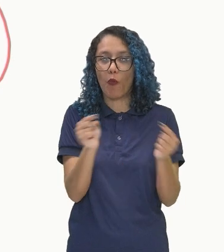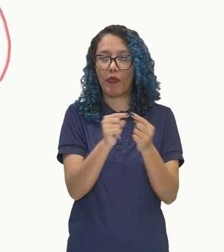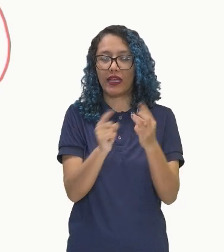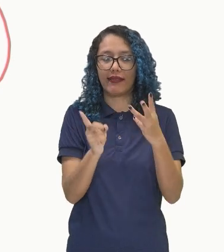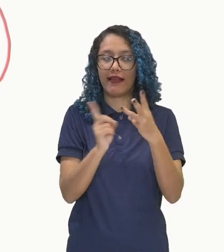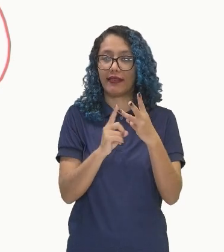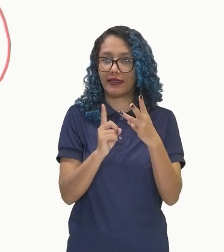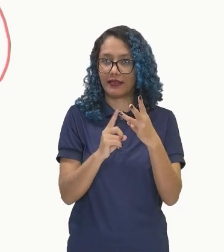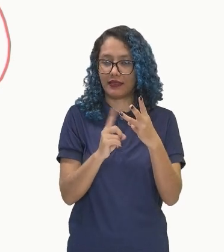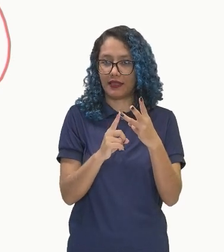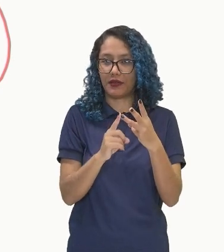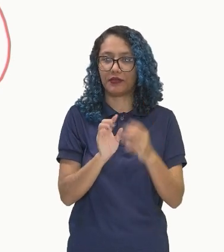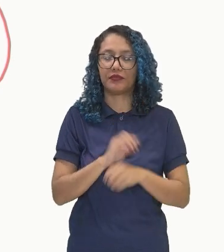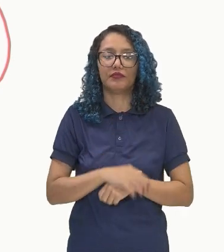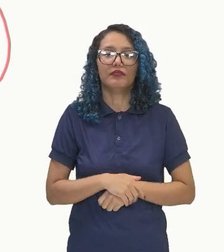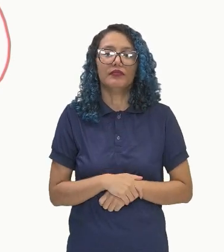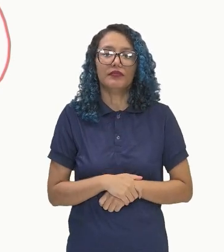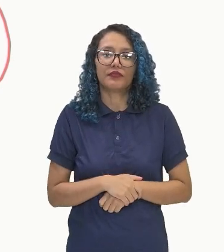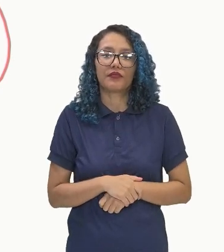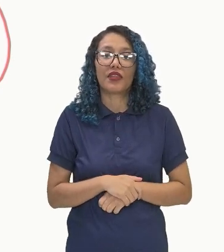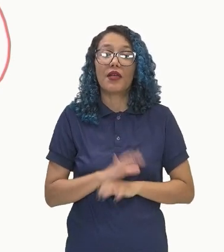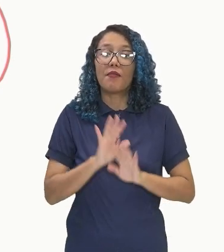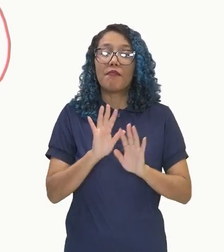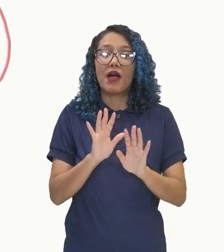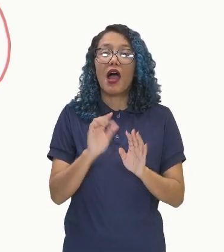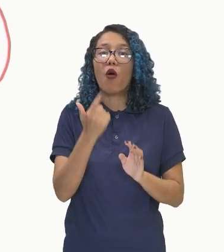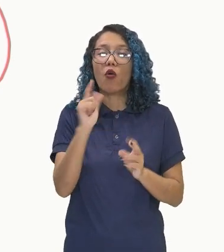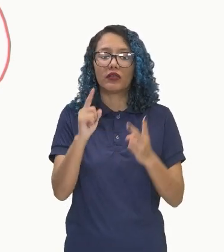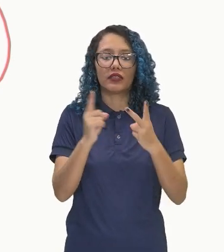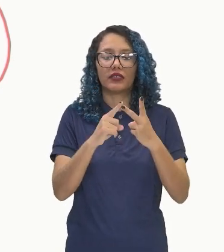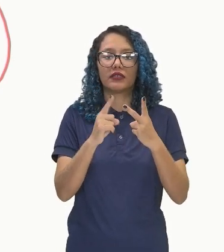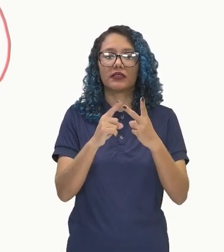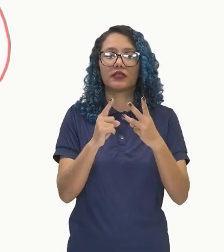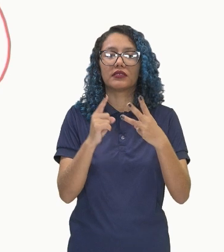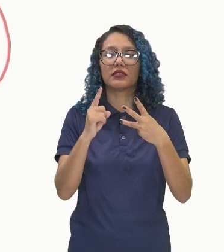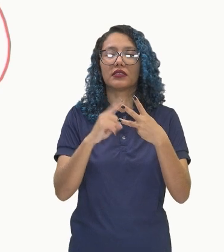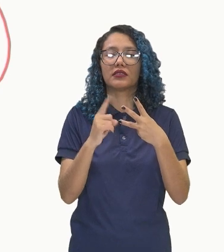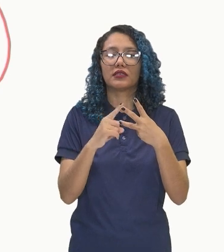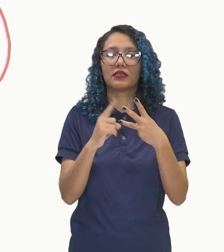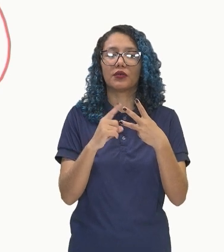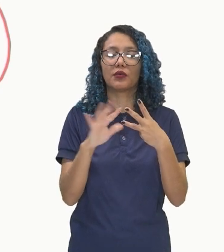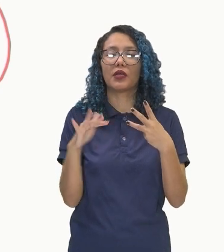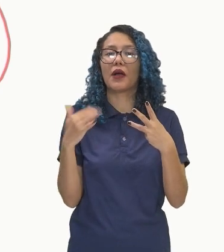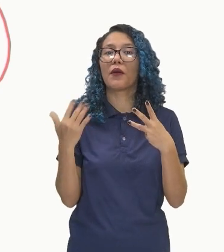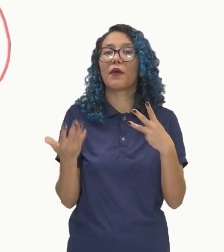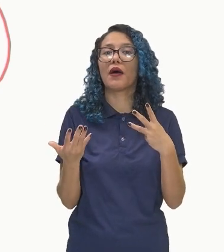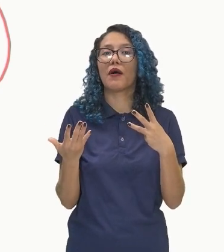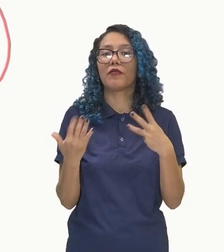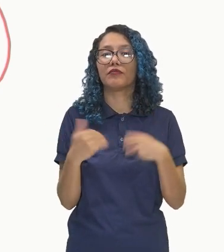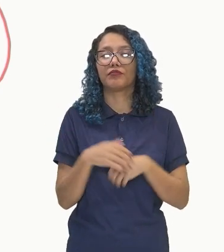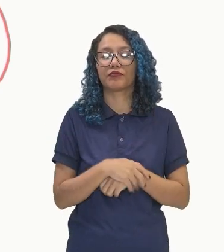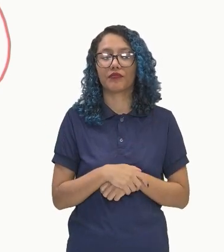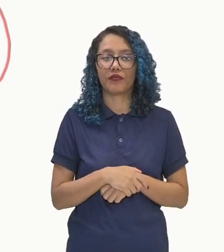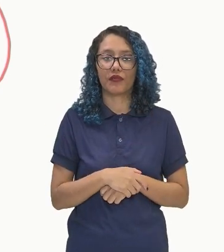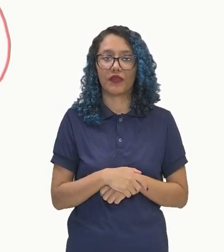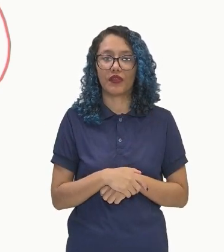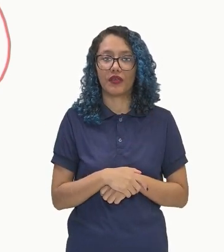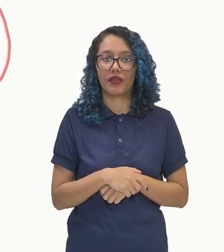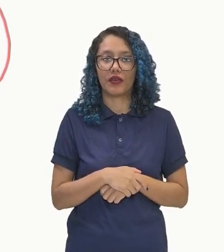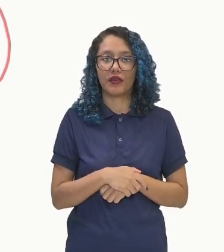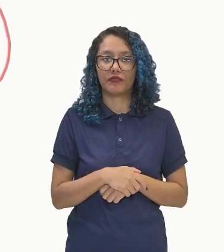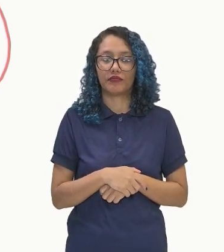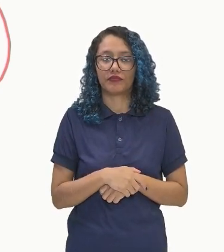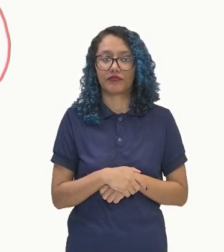neste esquema a representação das potências total, dissipada e